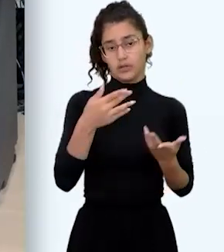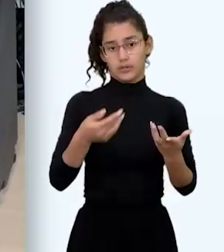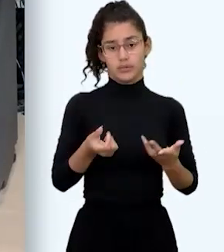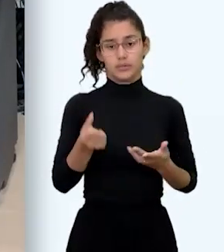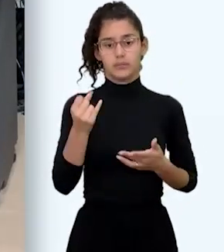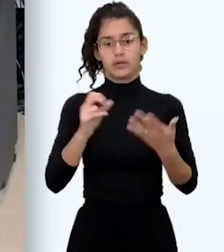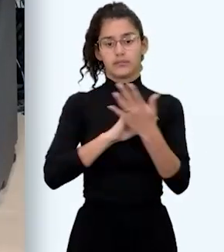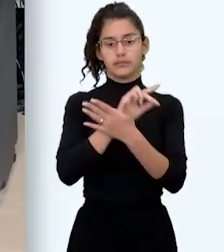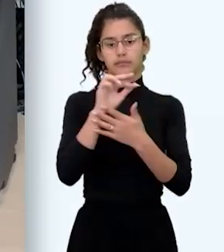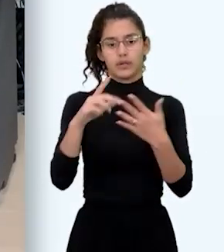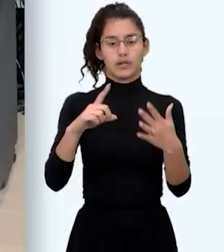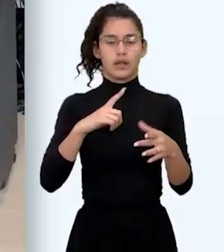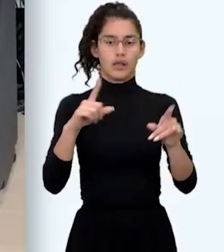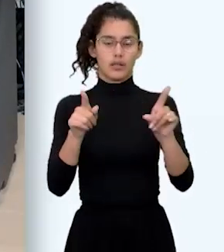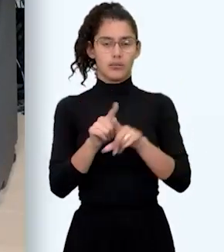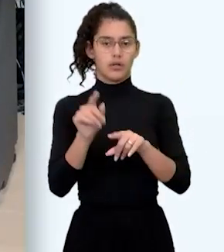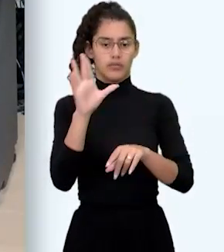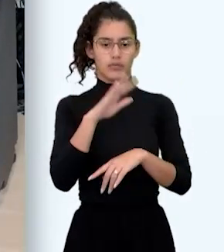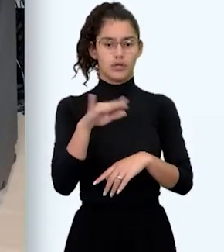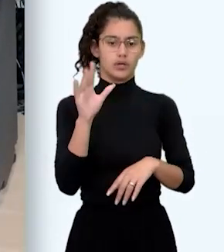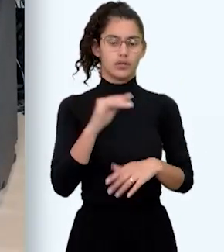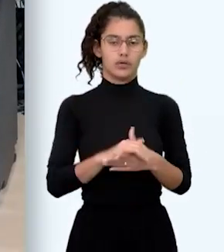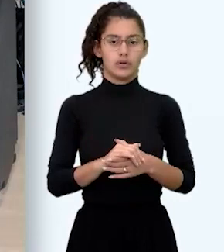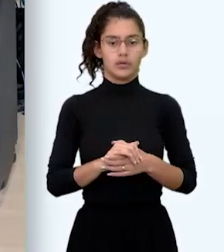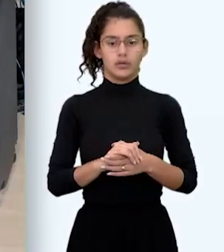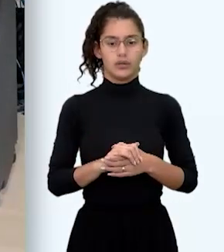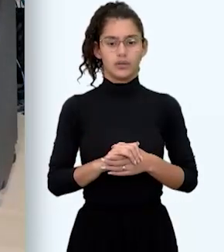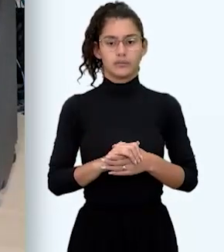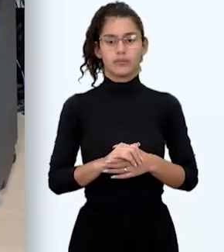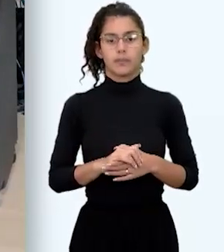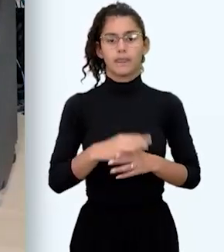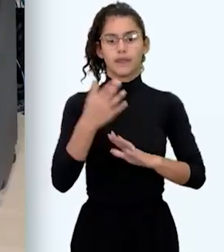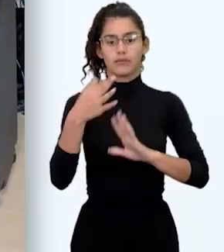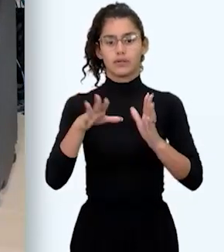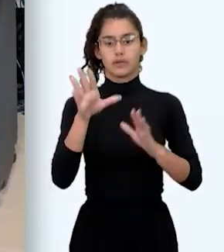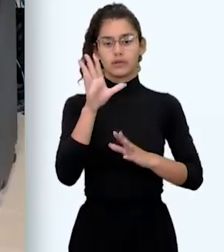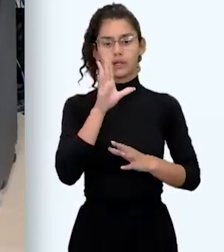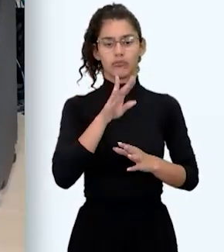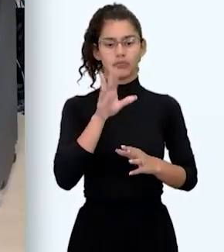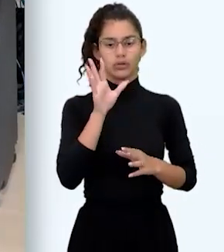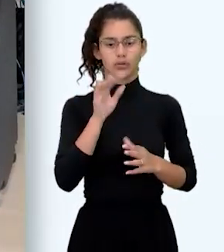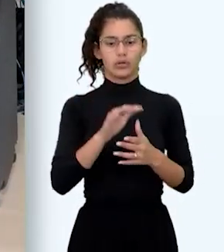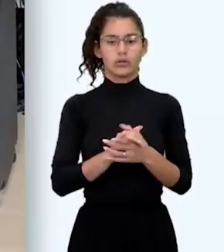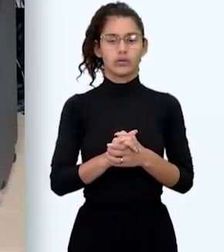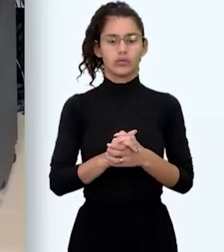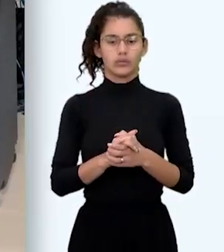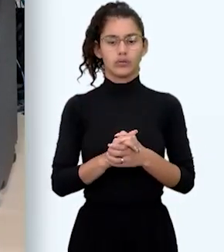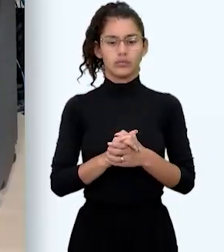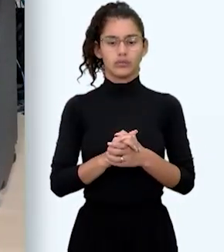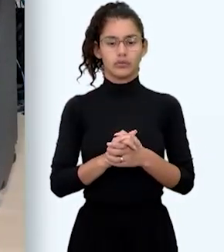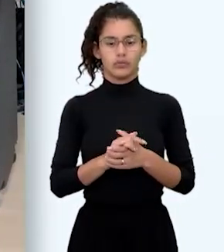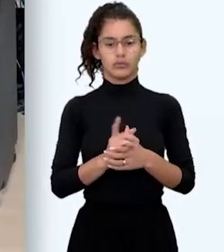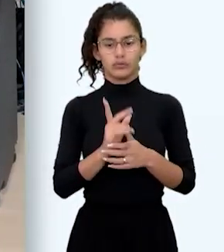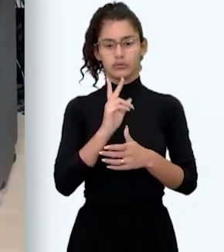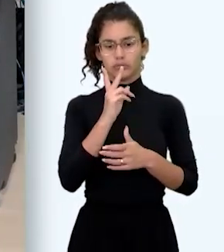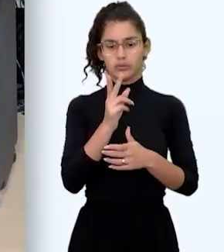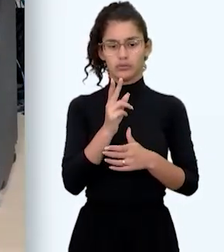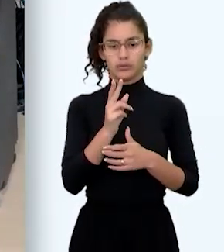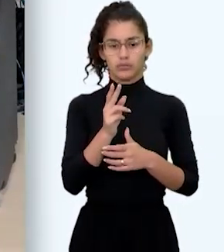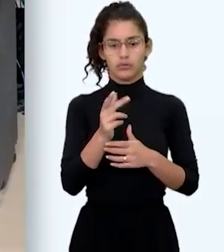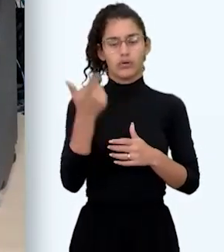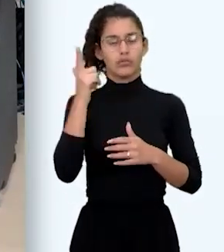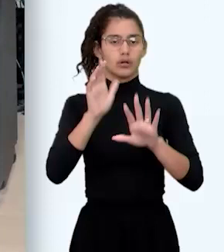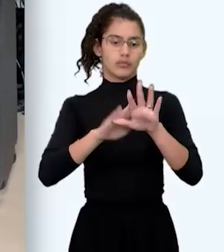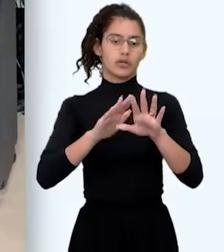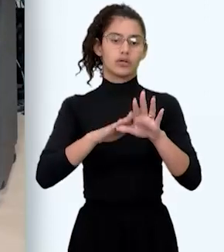um outro assunto que aborda uma questão, de repente você está falando sobre yoga, né, acho que aí já não contextualiza, né, você ter